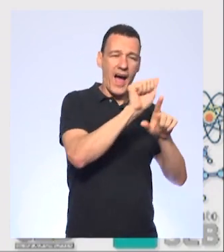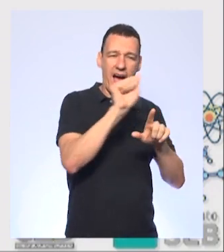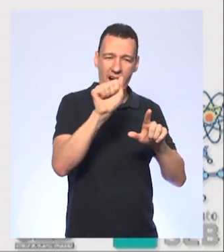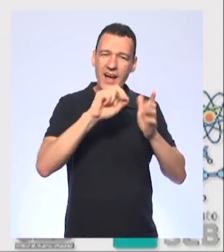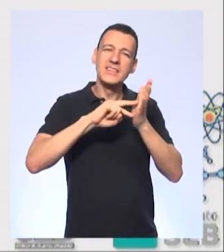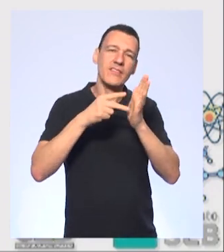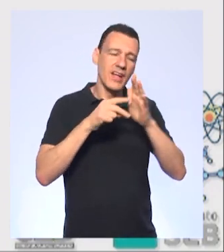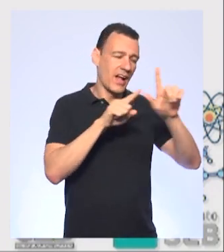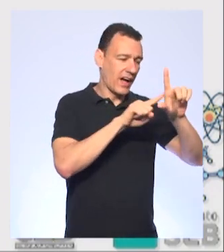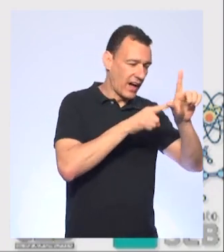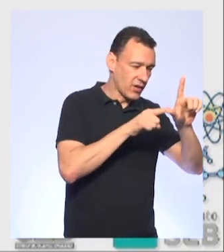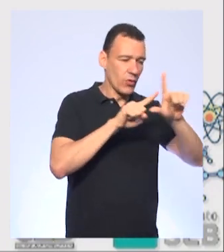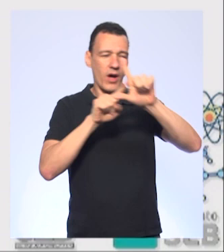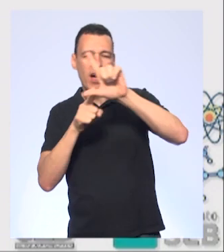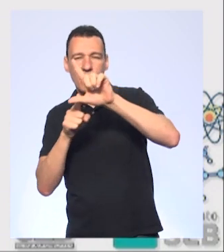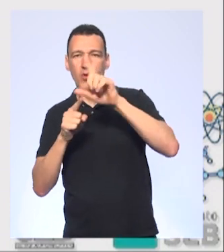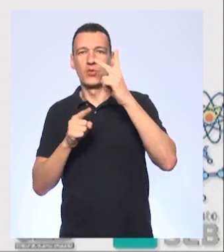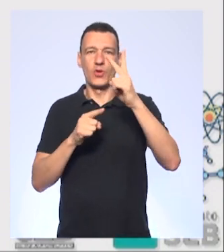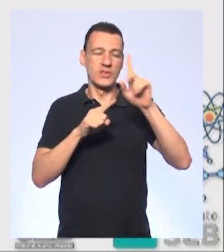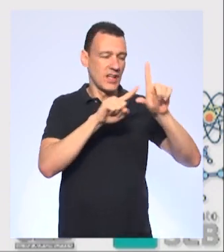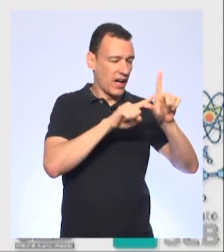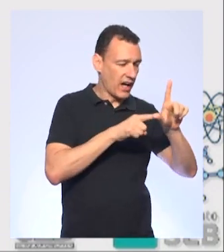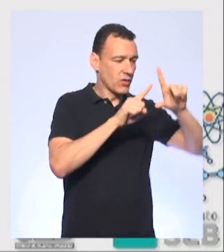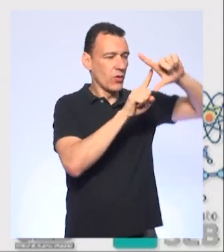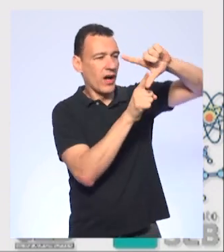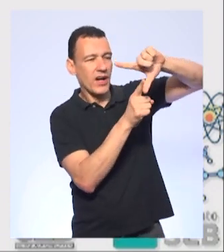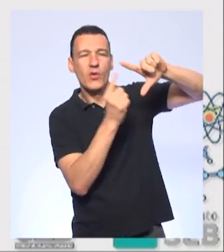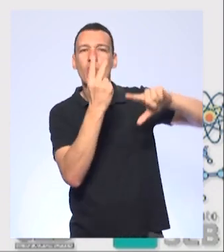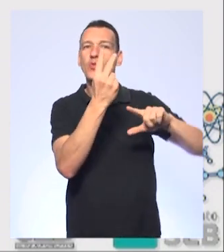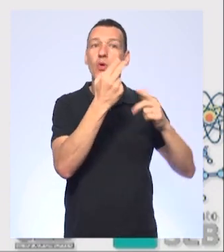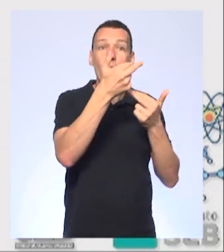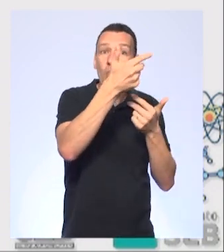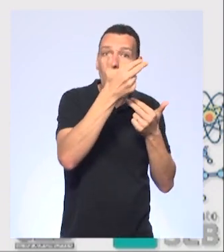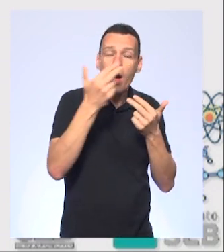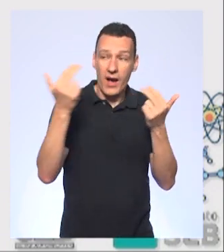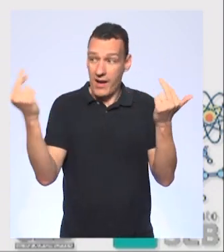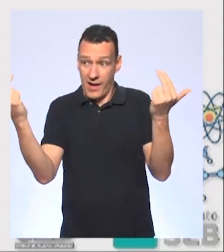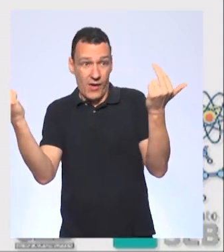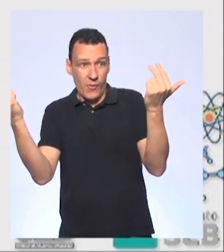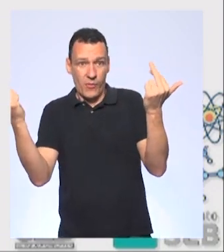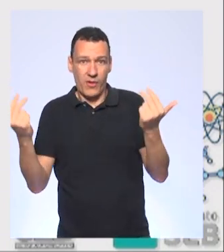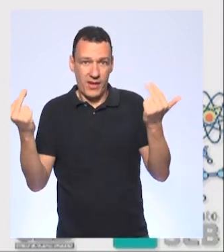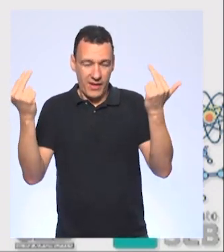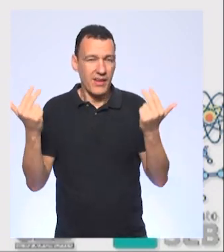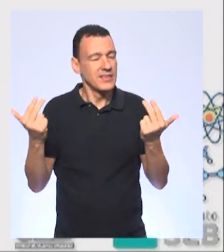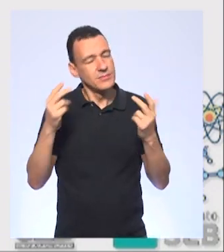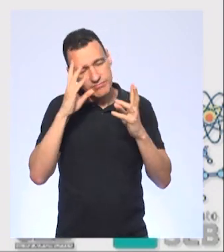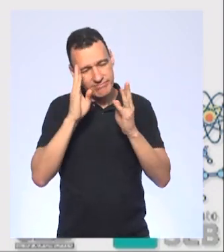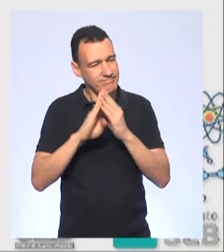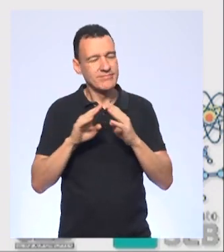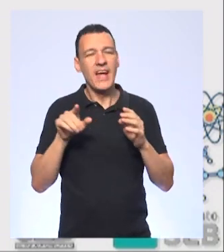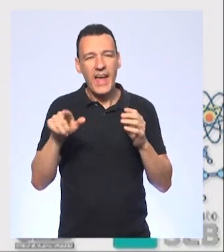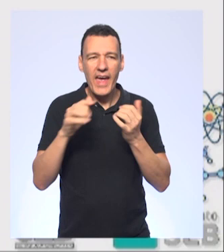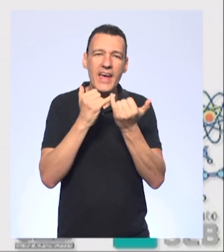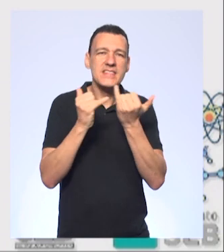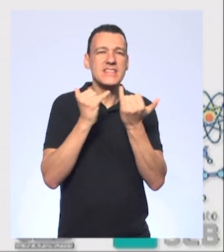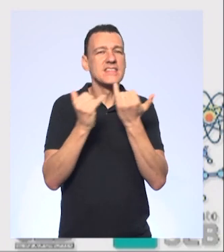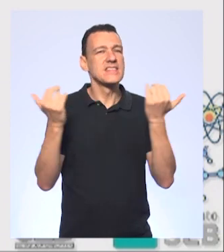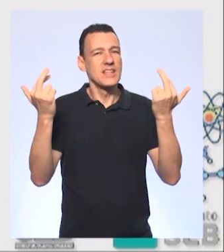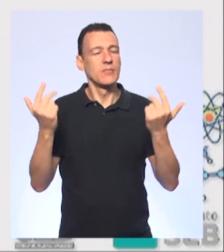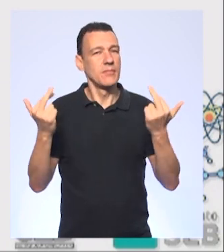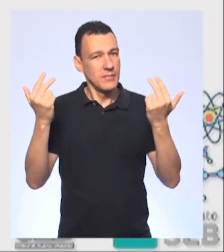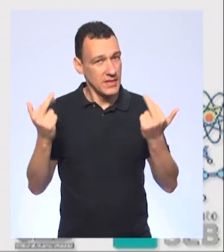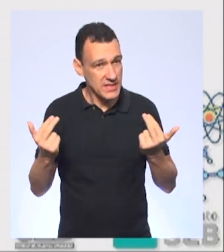isso? Comparou dois triângulos, percebeu que eles têm dois ângulos em comum. Eu já posso falar que eles são semelhantes. Ângulos iguais,